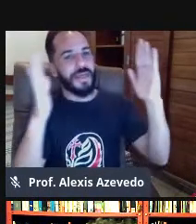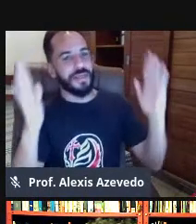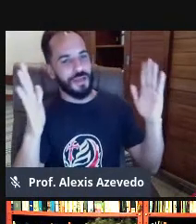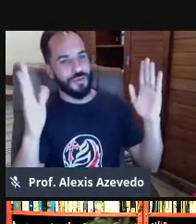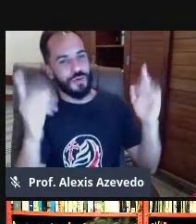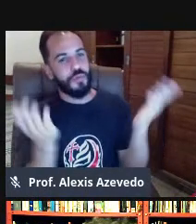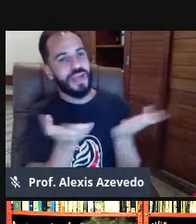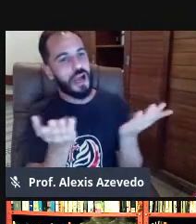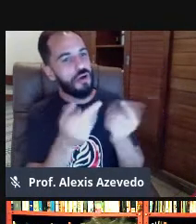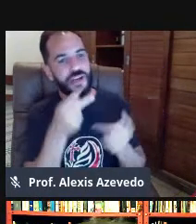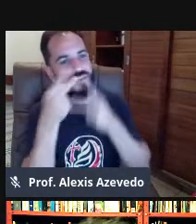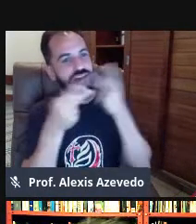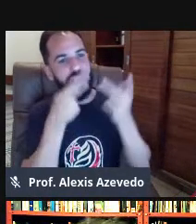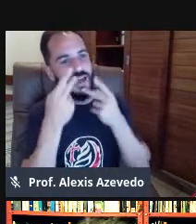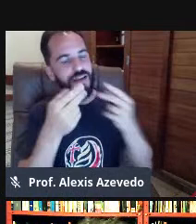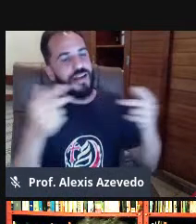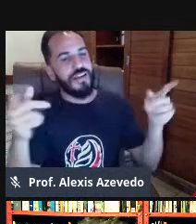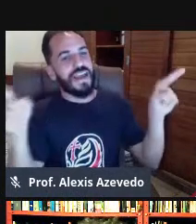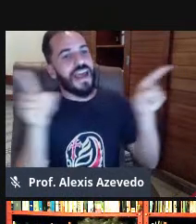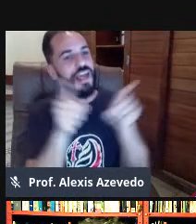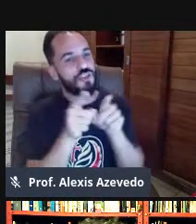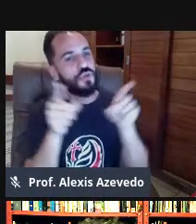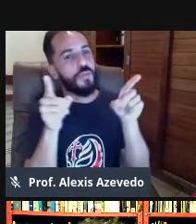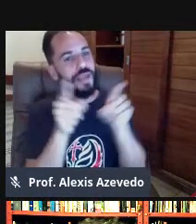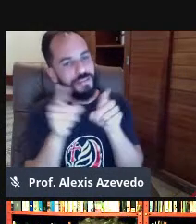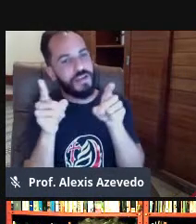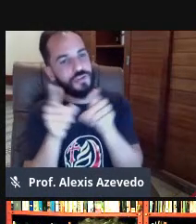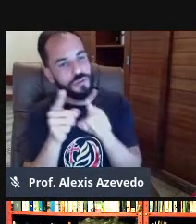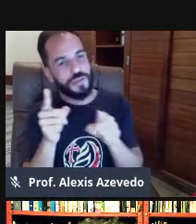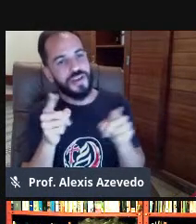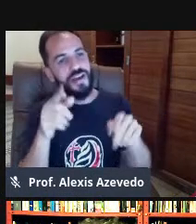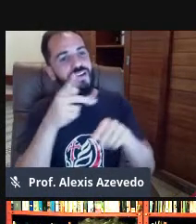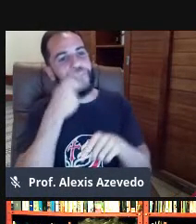para a gente pensar ela melhor, né? Enfim.